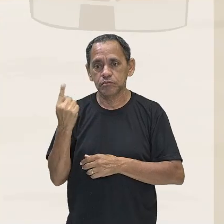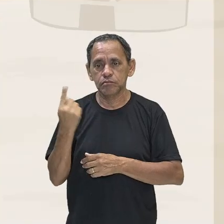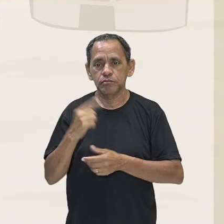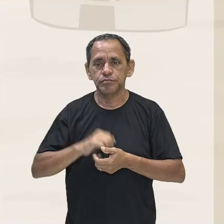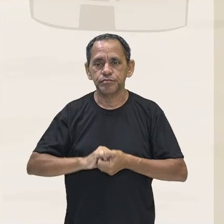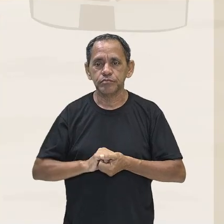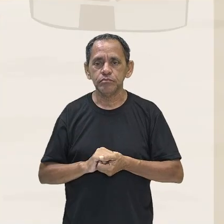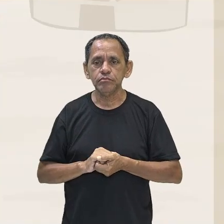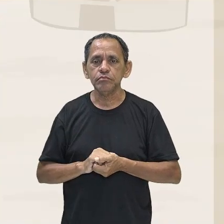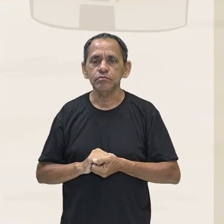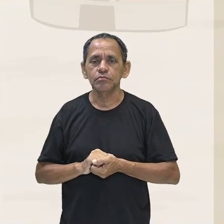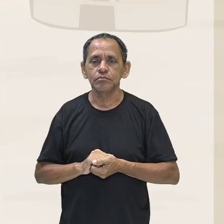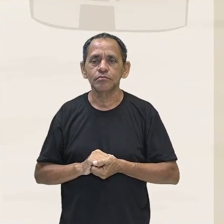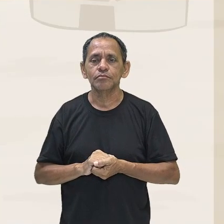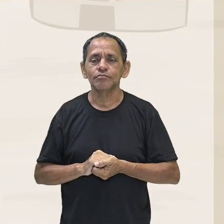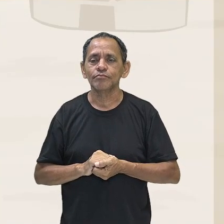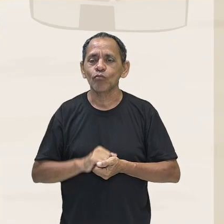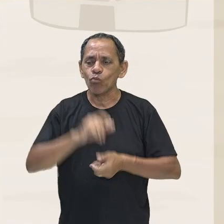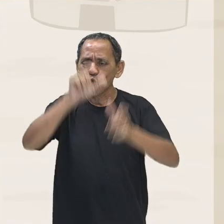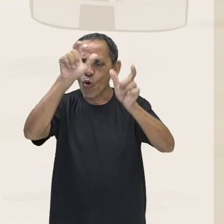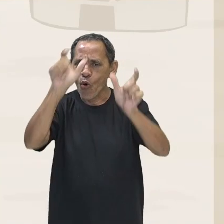a figura de dois